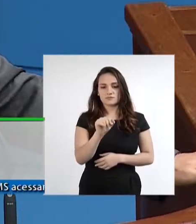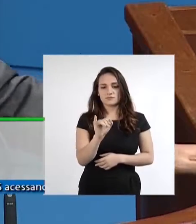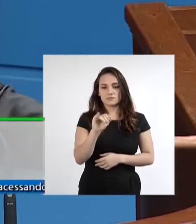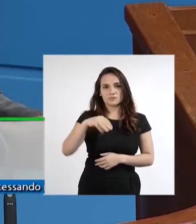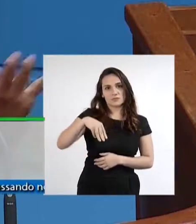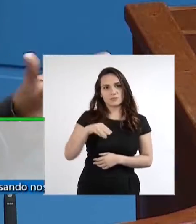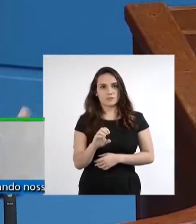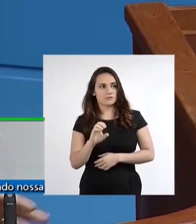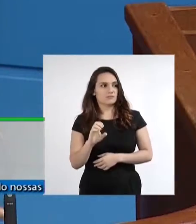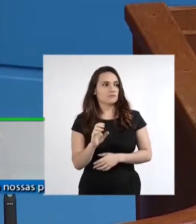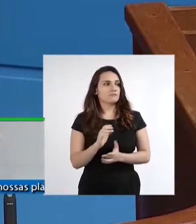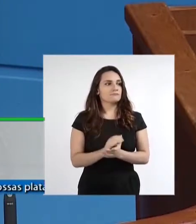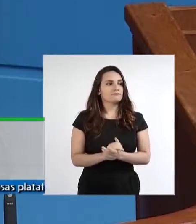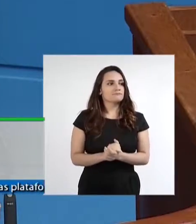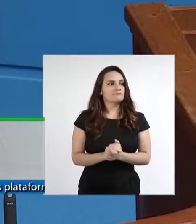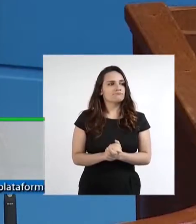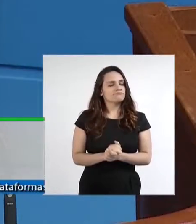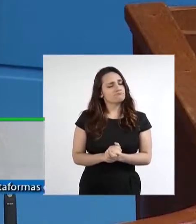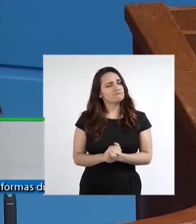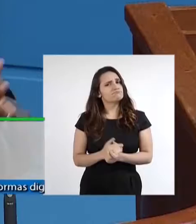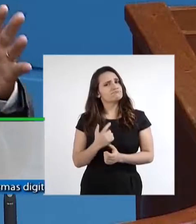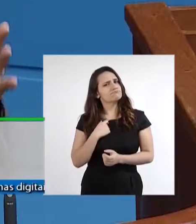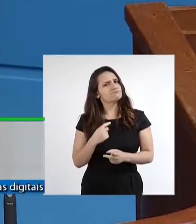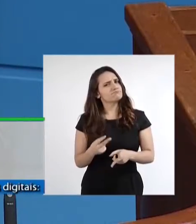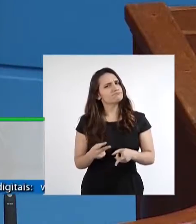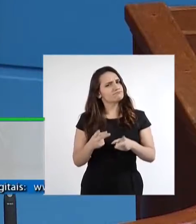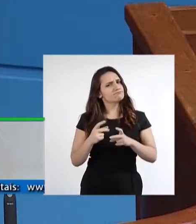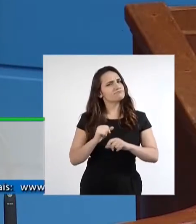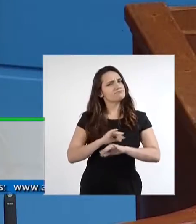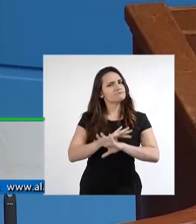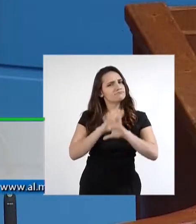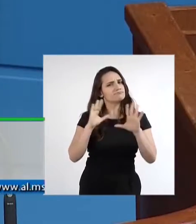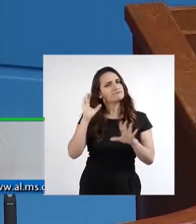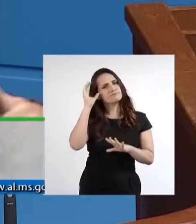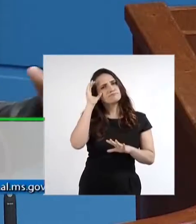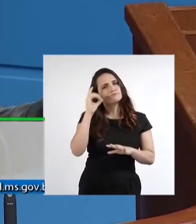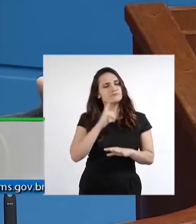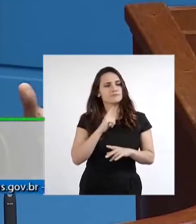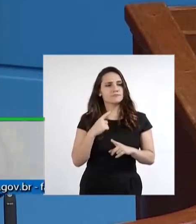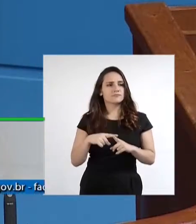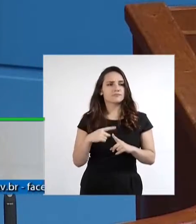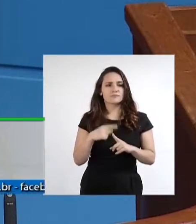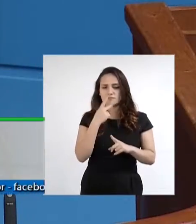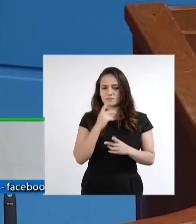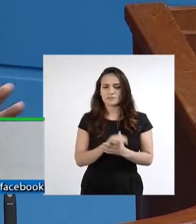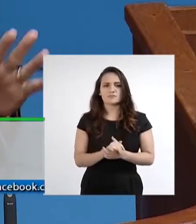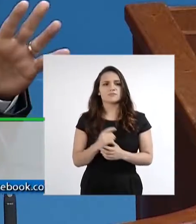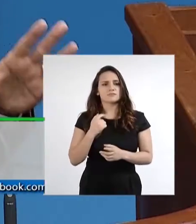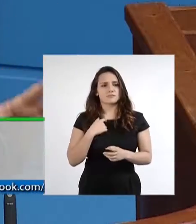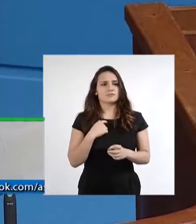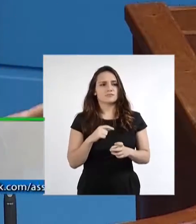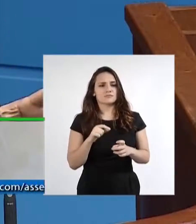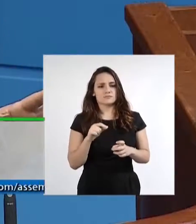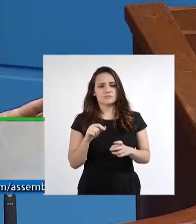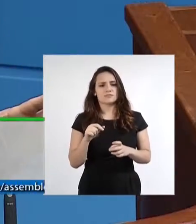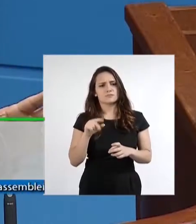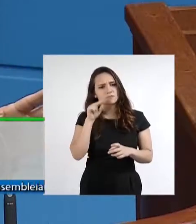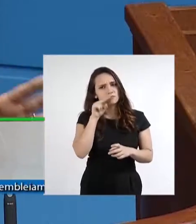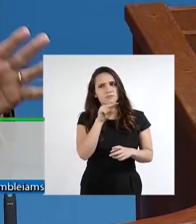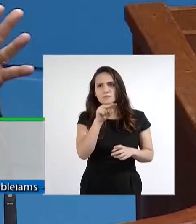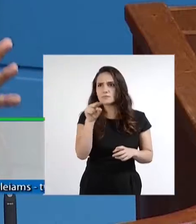via, assim, muita lucidez quando ele diz que nesta mesa tem representante de todos os